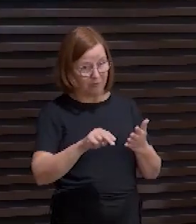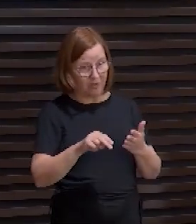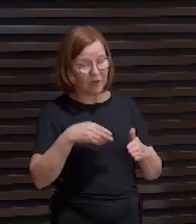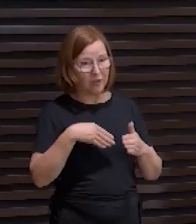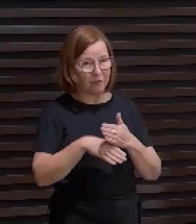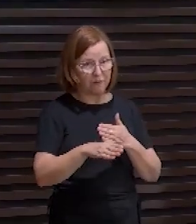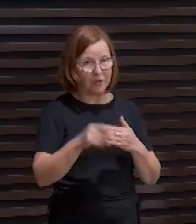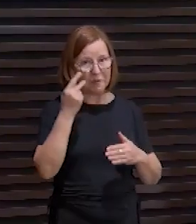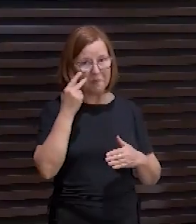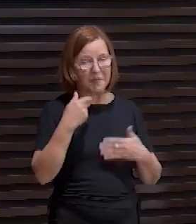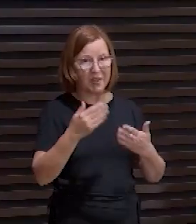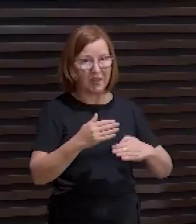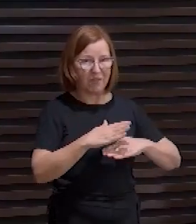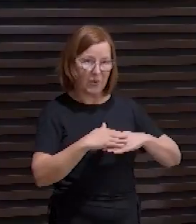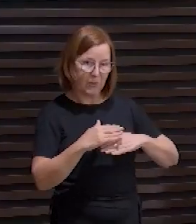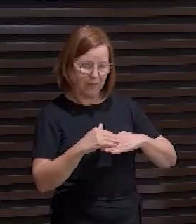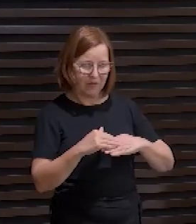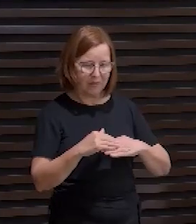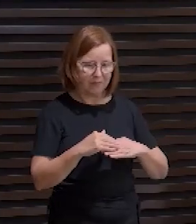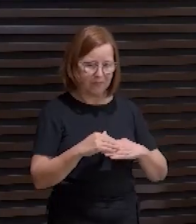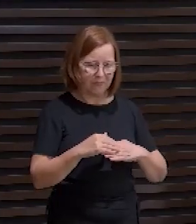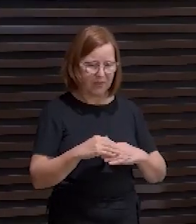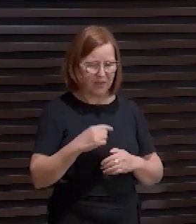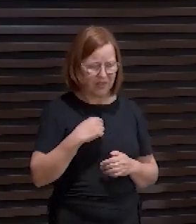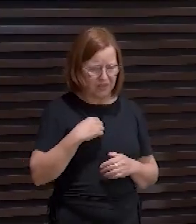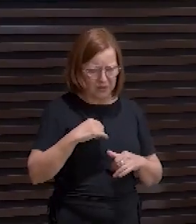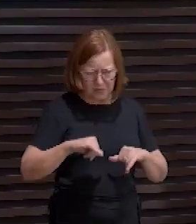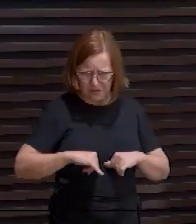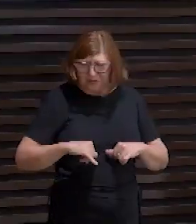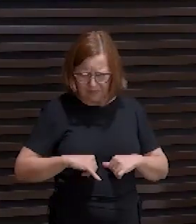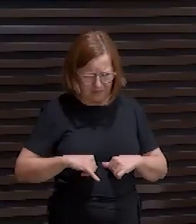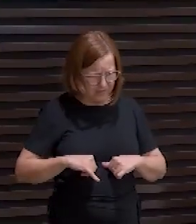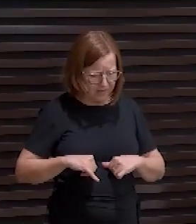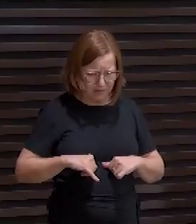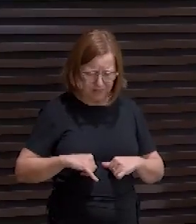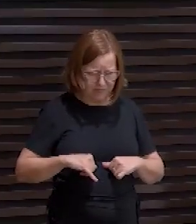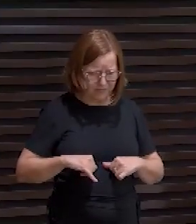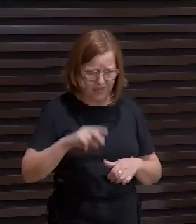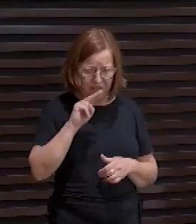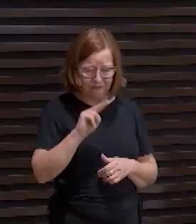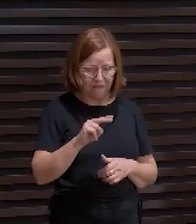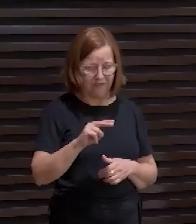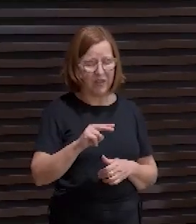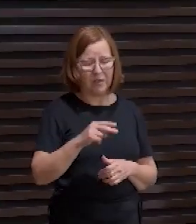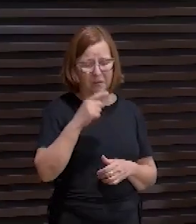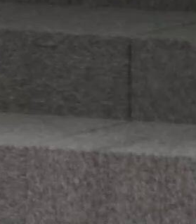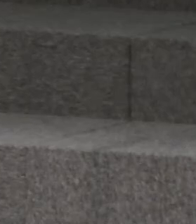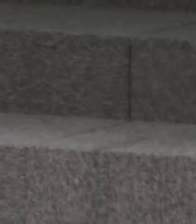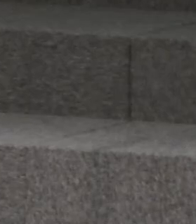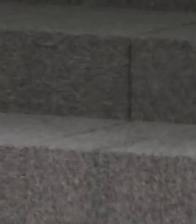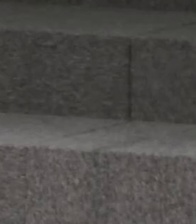alguns irmãos, parecia que eu estava sofrendo como aquele pai. O Kalel abraçado naquele caixão, na hora